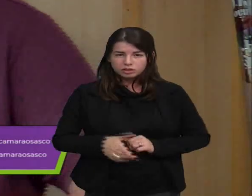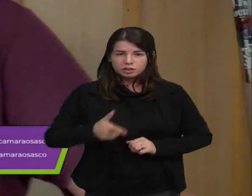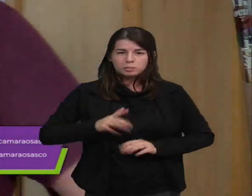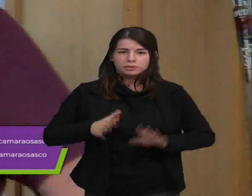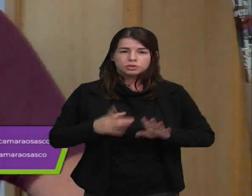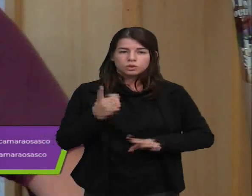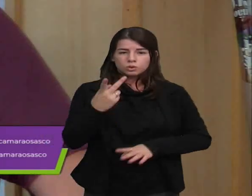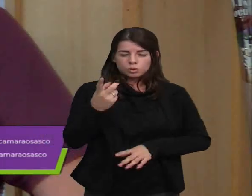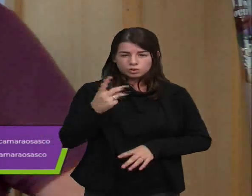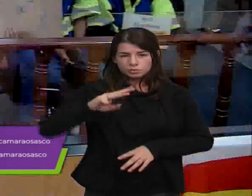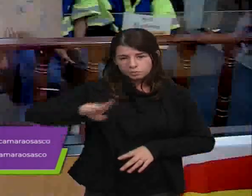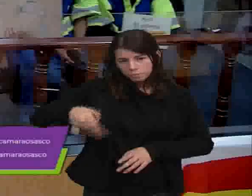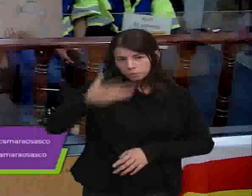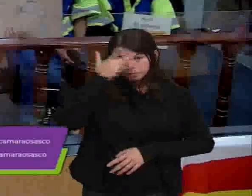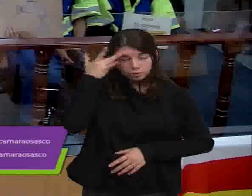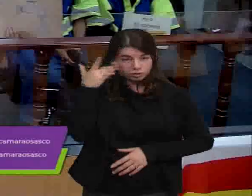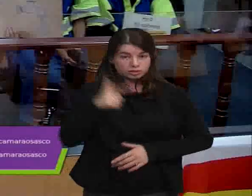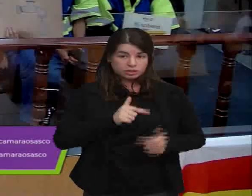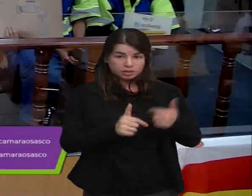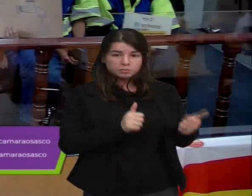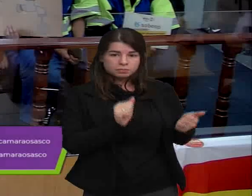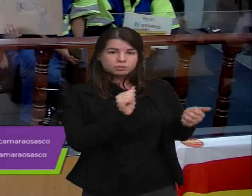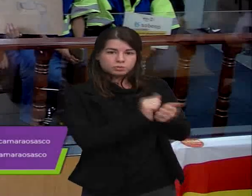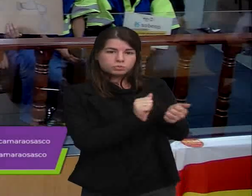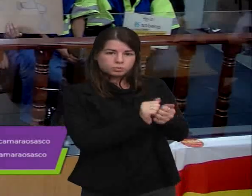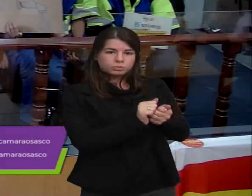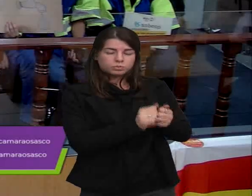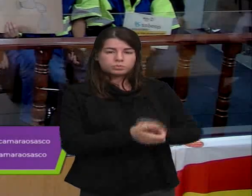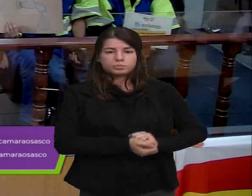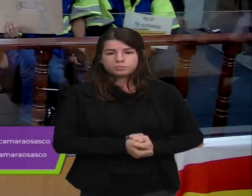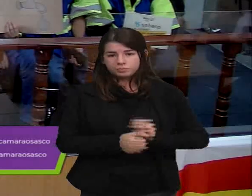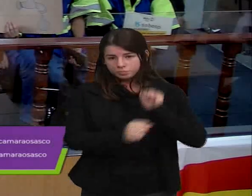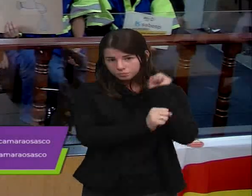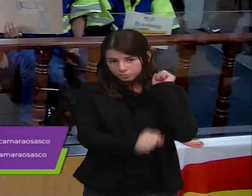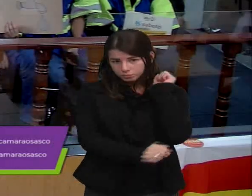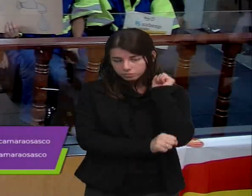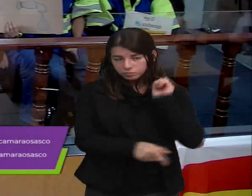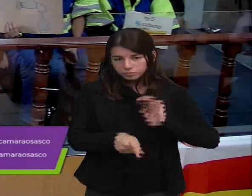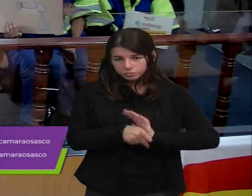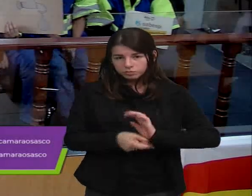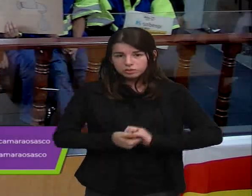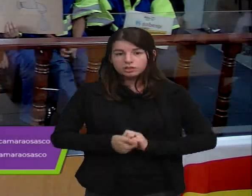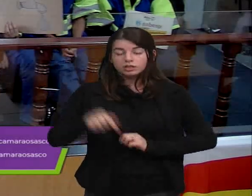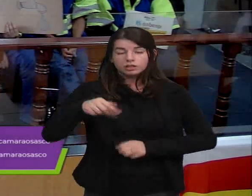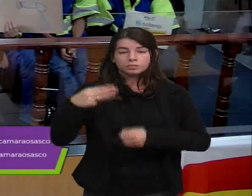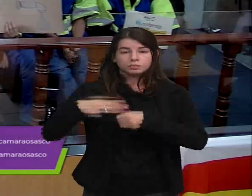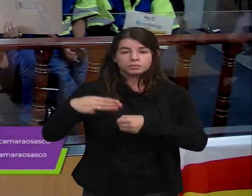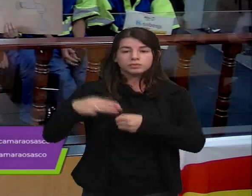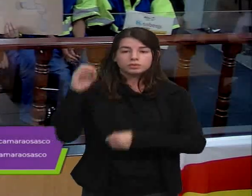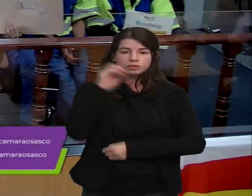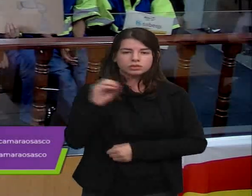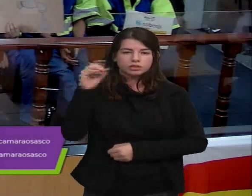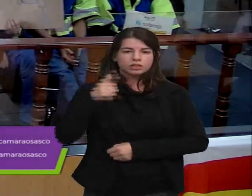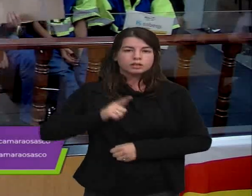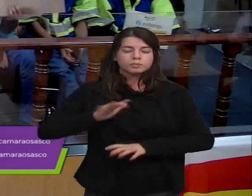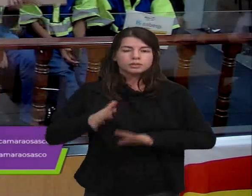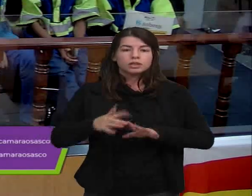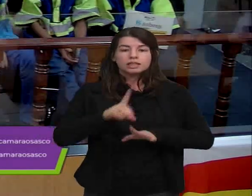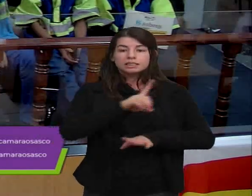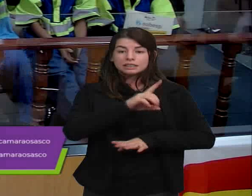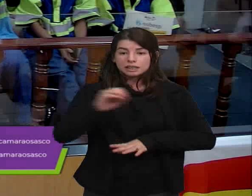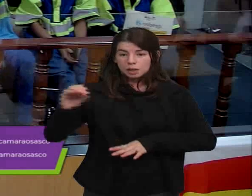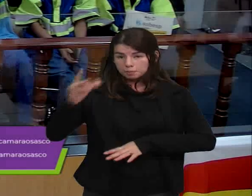de 12 mil trabalhadores que ainda são funcionários da Sabesp, e aqui no município de Osasco a gente tem mais de 100